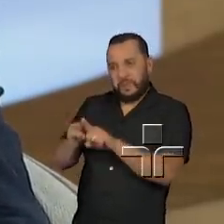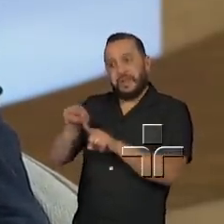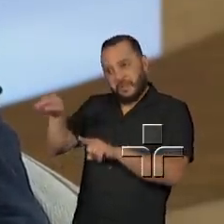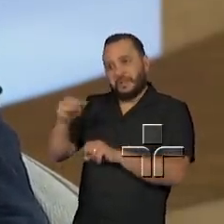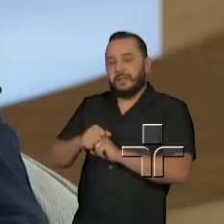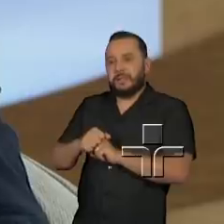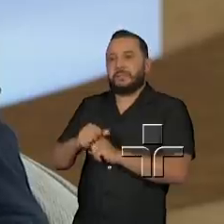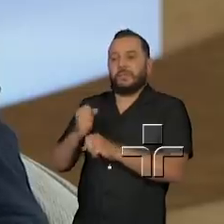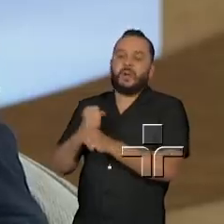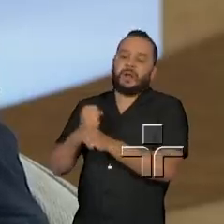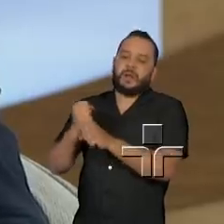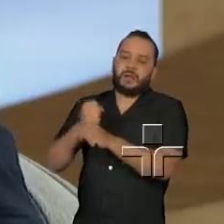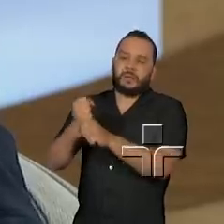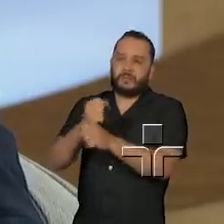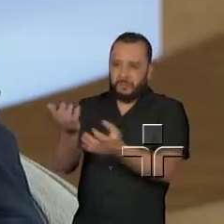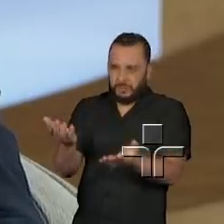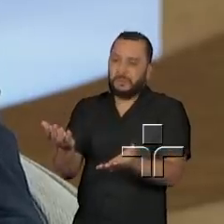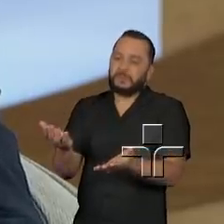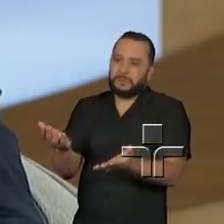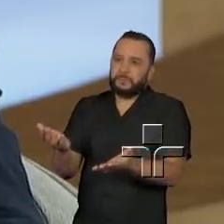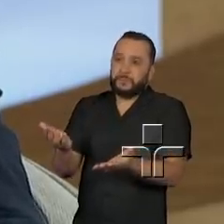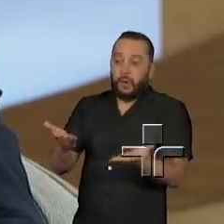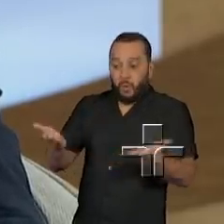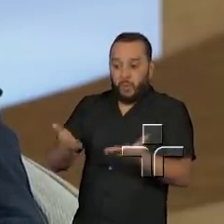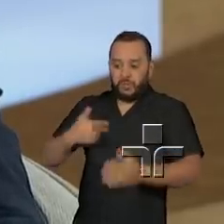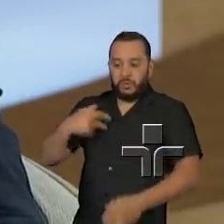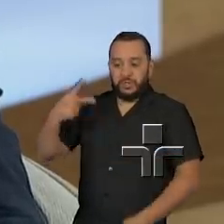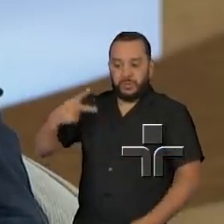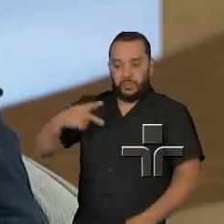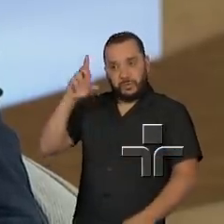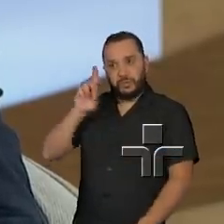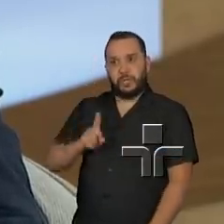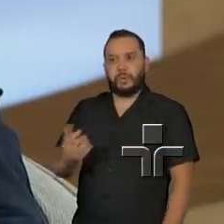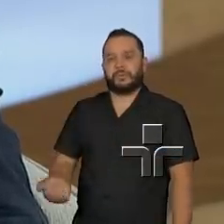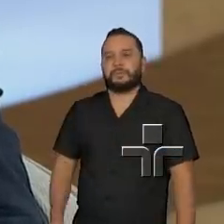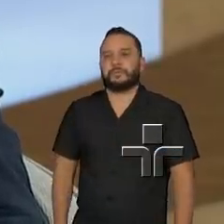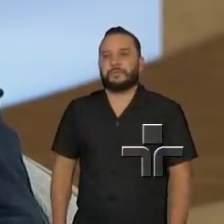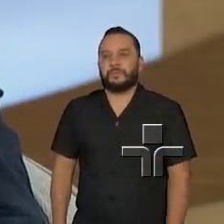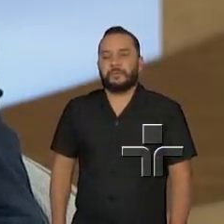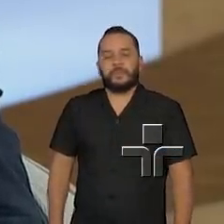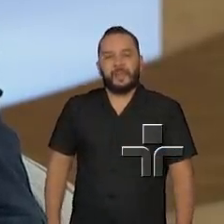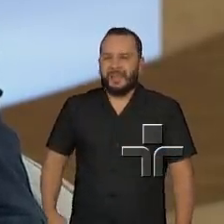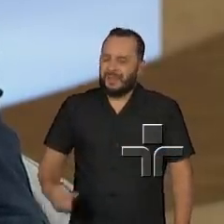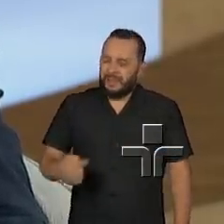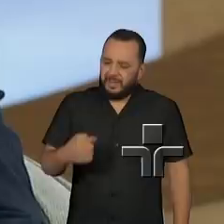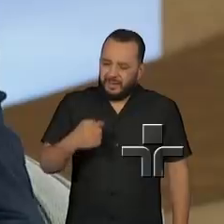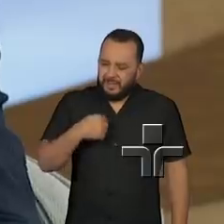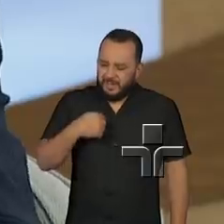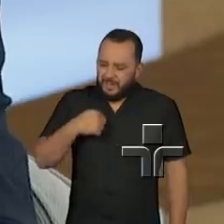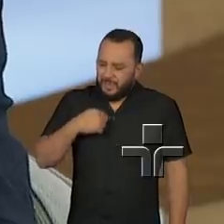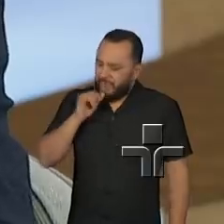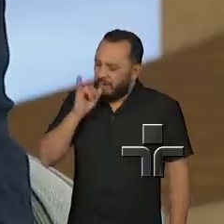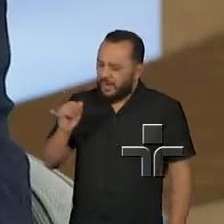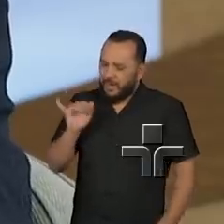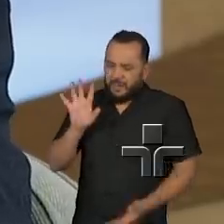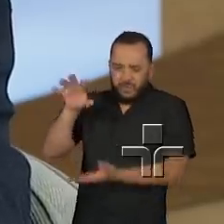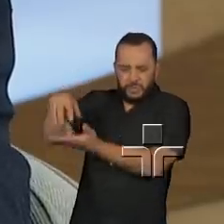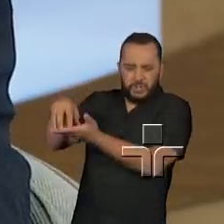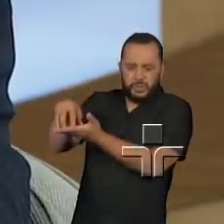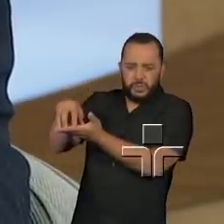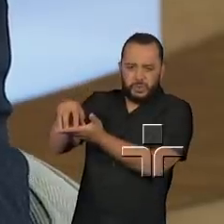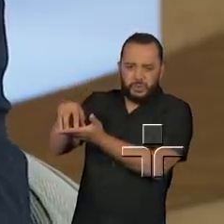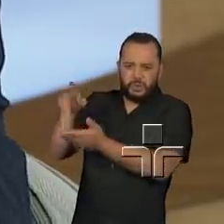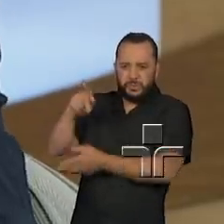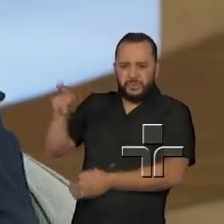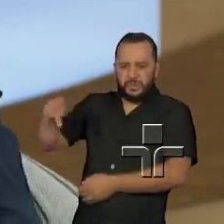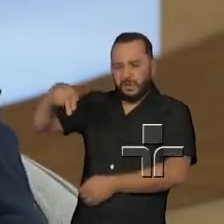por bastante tempo. Atualmente eu sou o vice-diretor. Eu não tenho nada para falar do instituto do